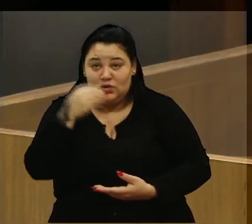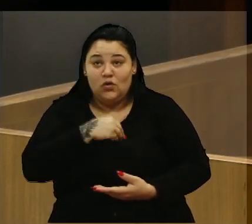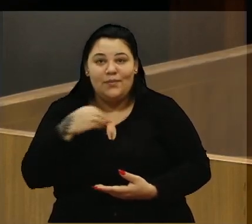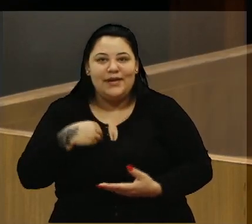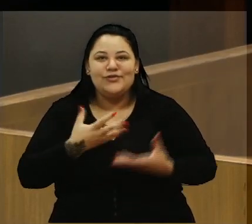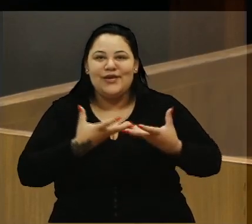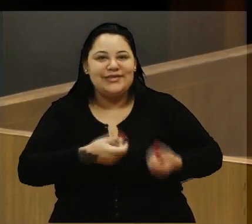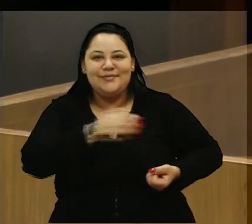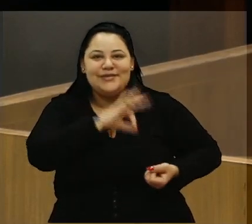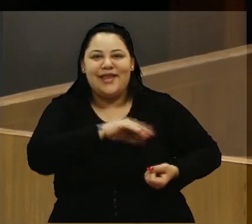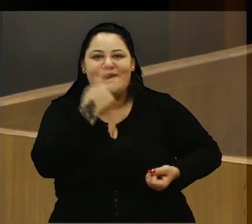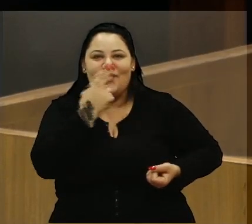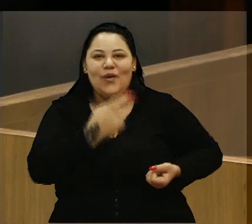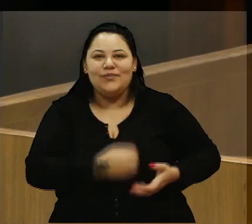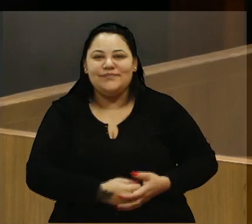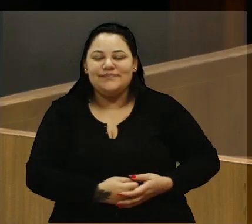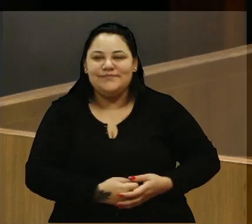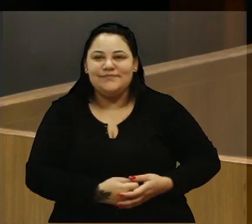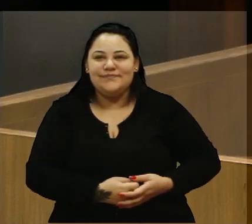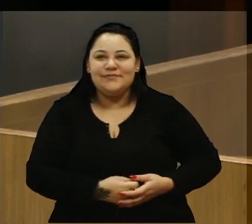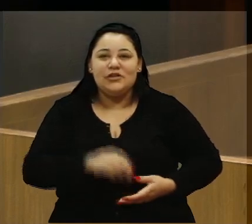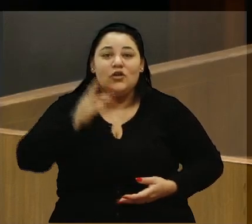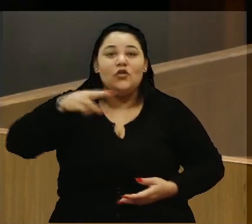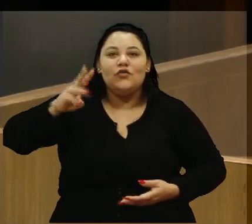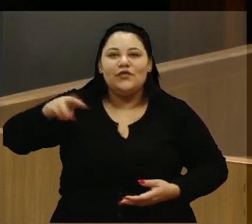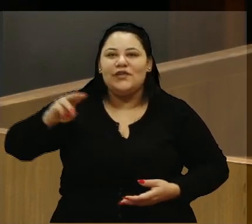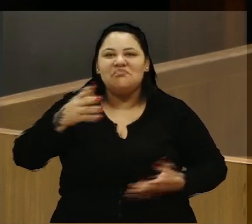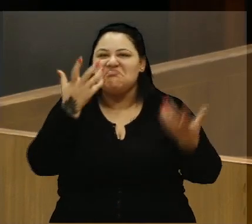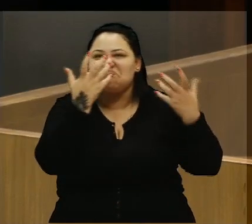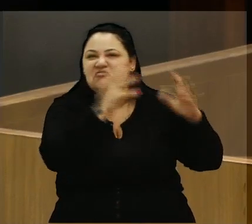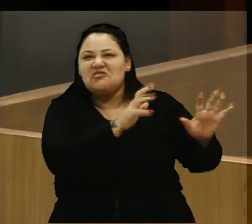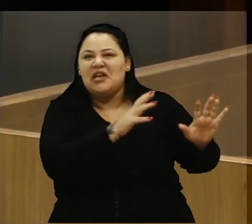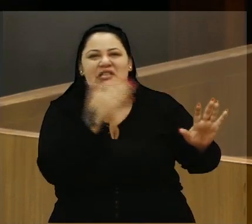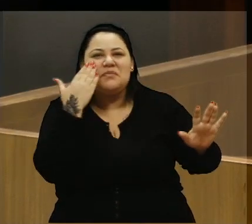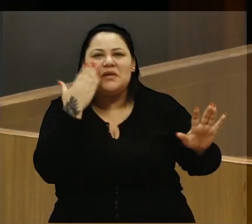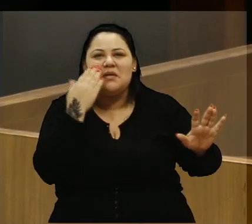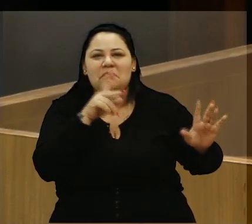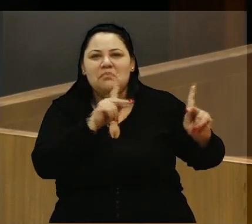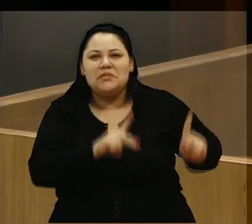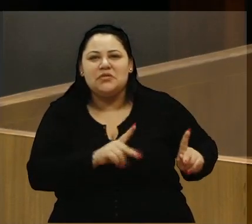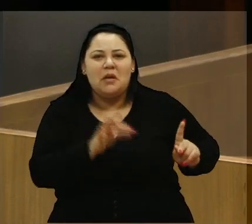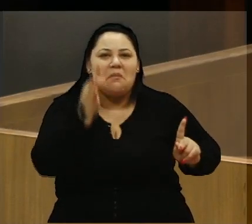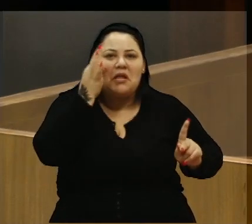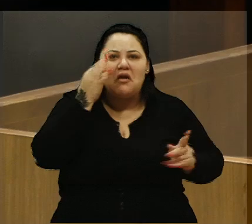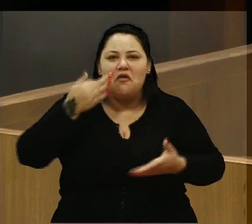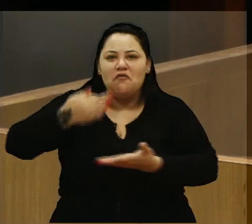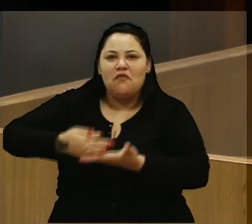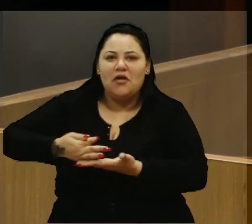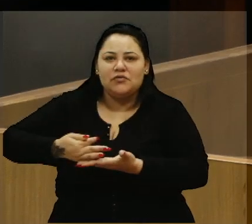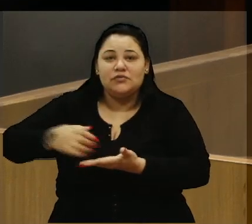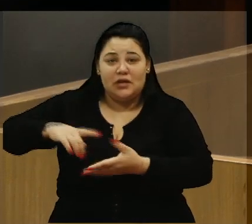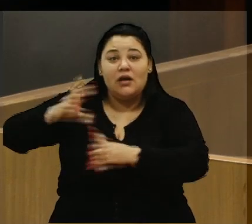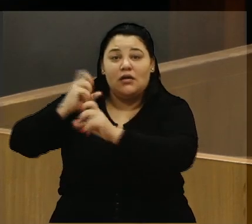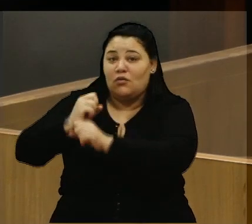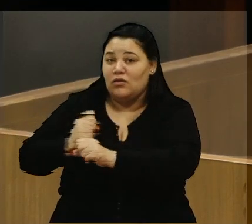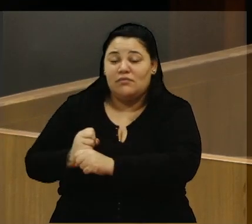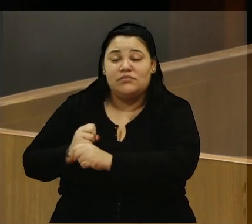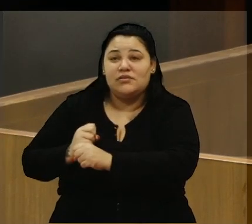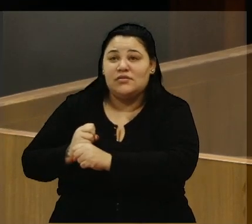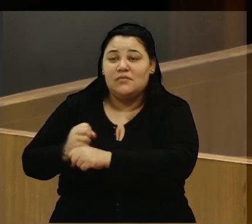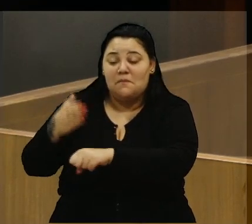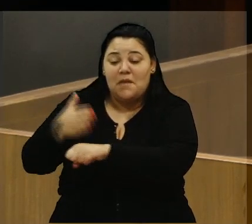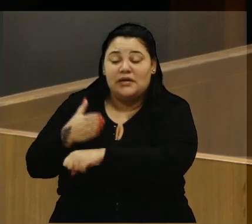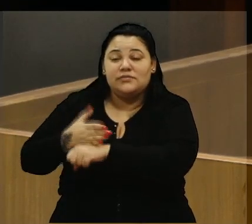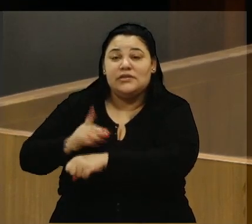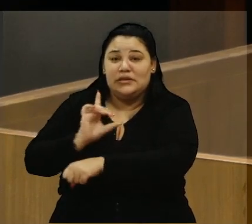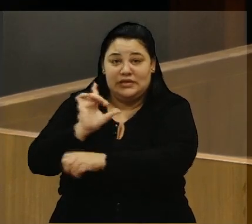recebe. O Virvi Ramos, ele não quer saber se a pessoa foi ou não foi. Está contabilizado o procedimento.